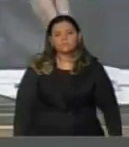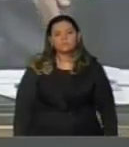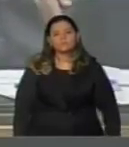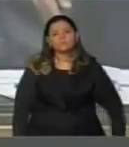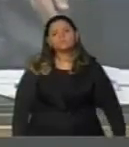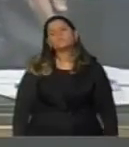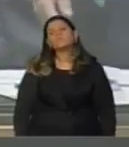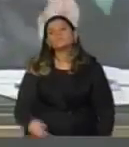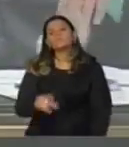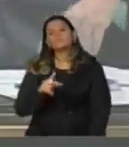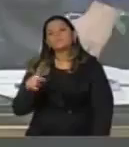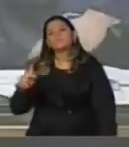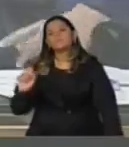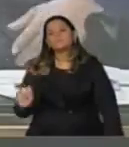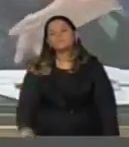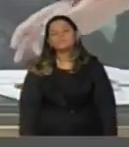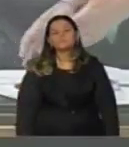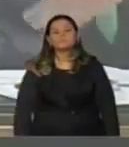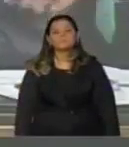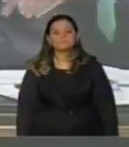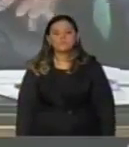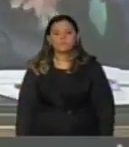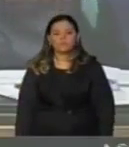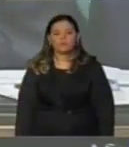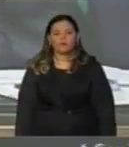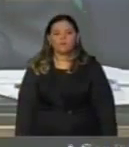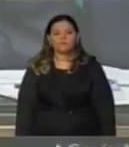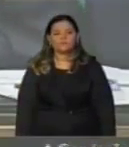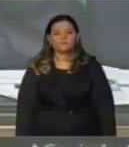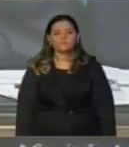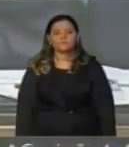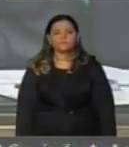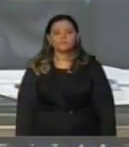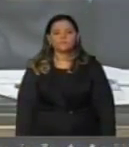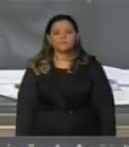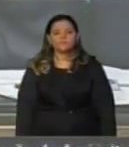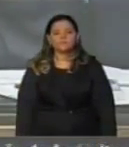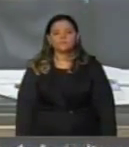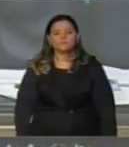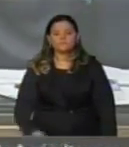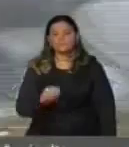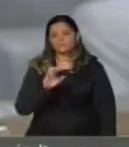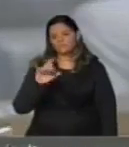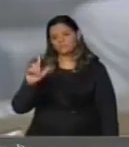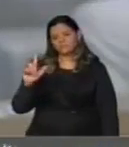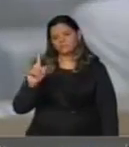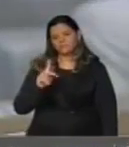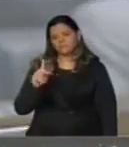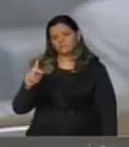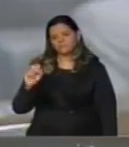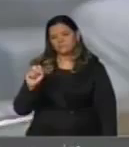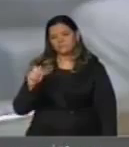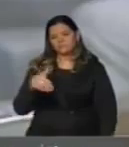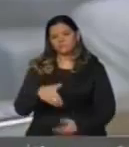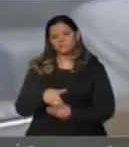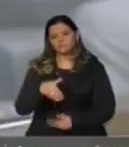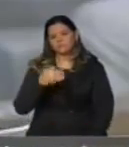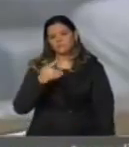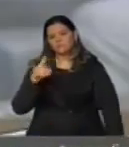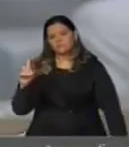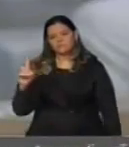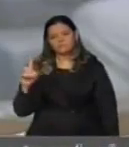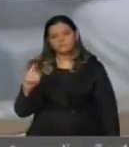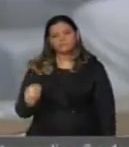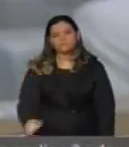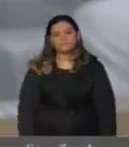Como vota o PPS? Senhor presidente, deputado Rubem Bueno. É evidente que o PPS vai votar não neste